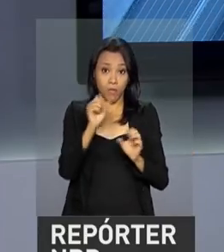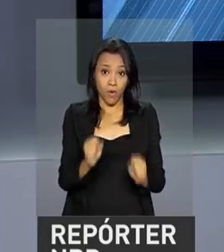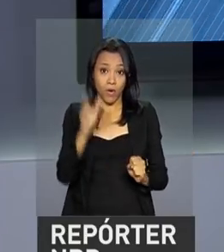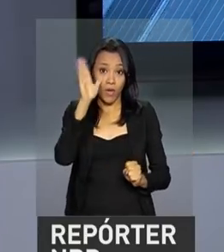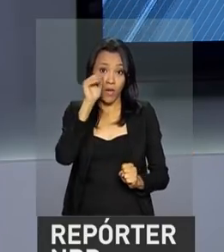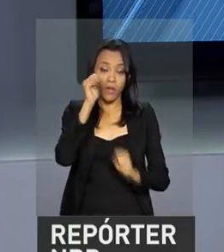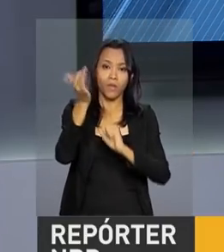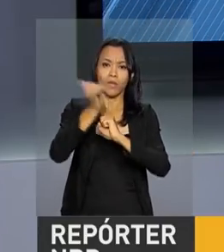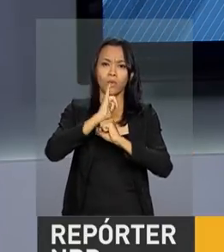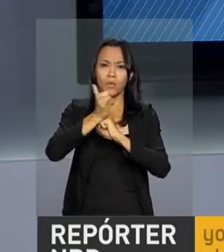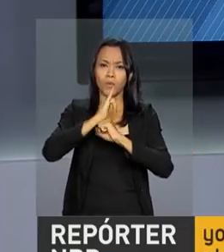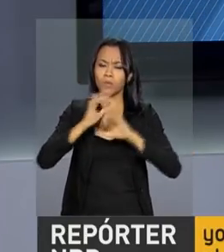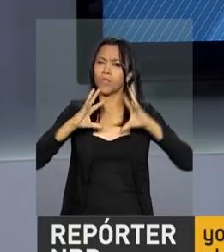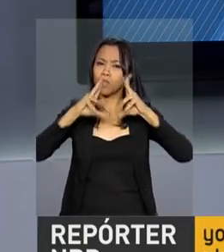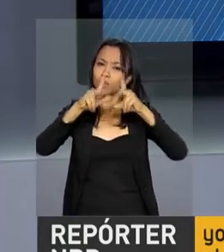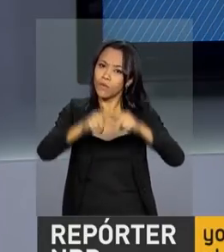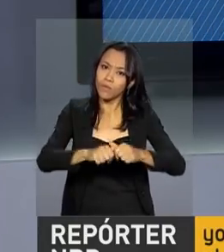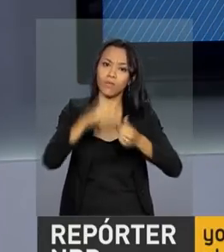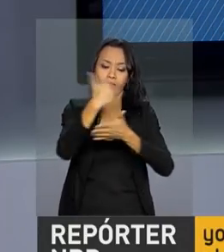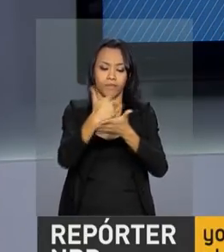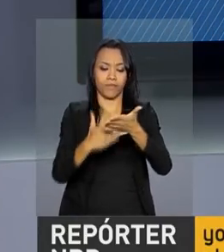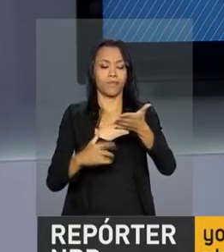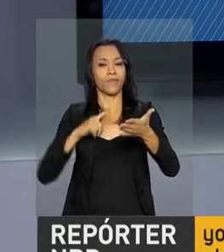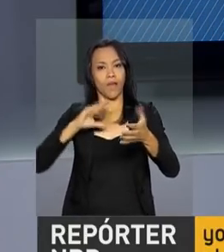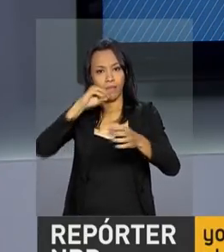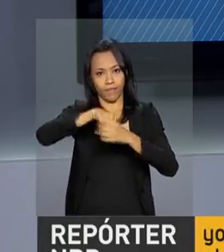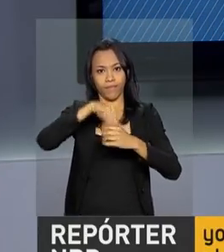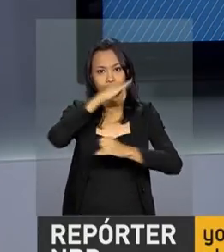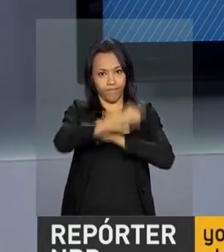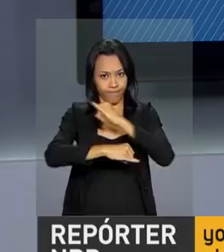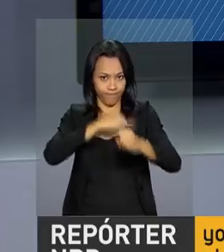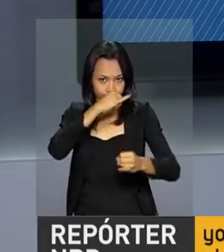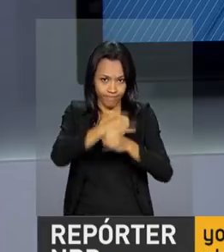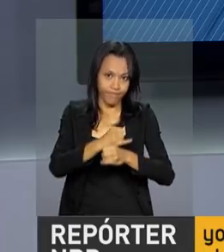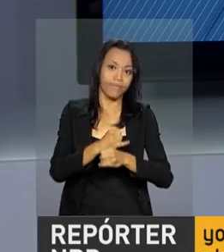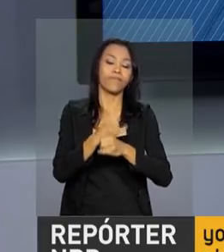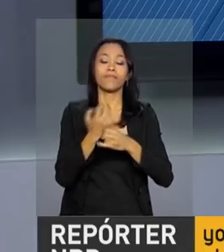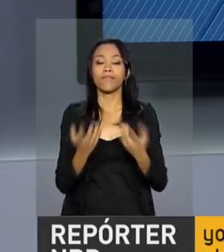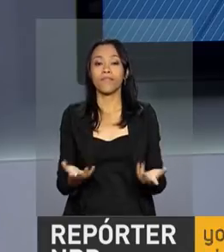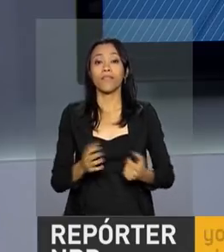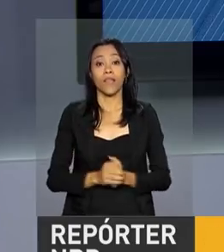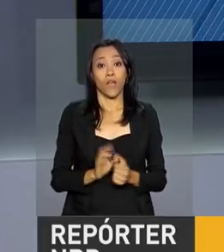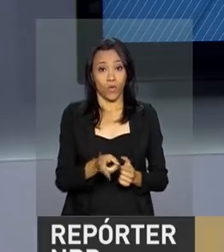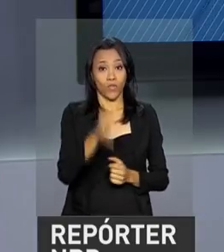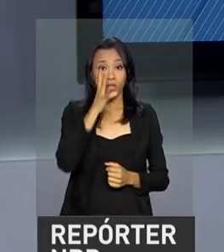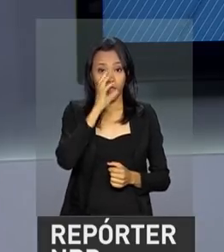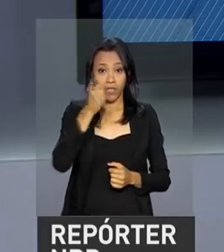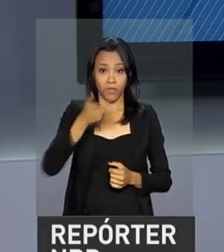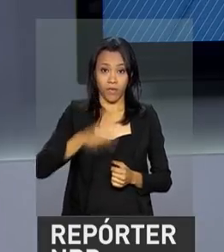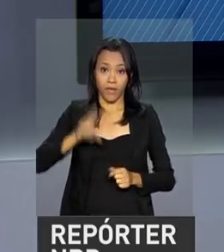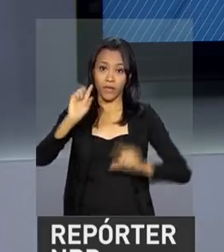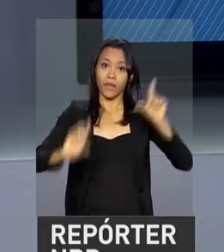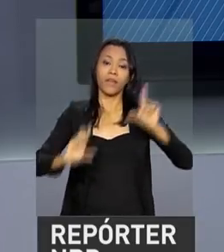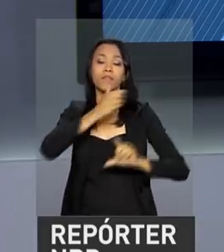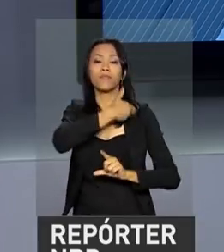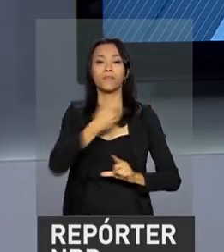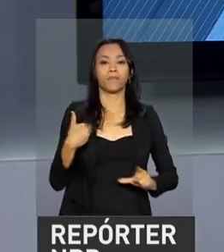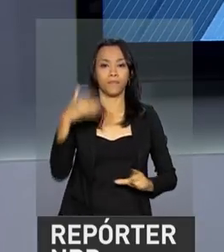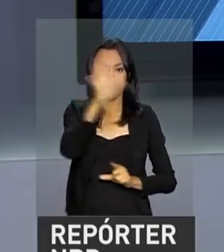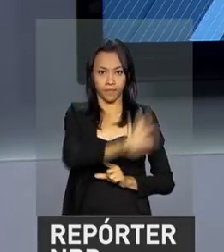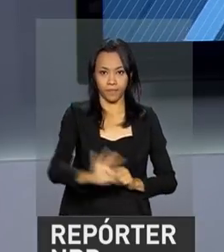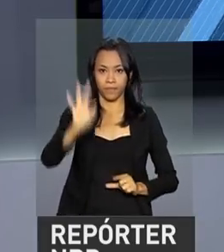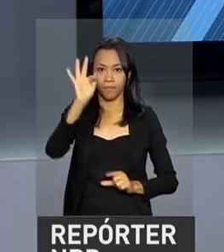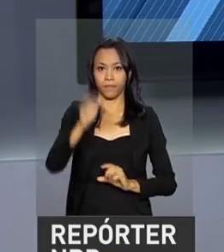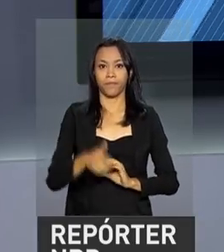reportagens no youtube e toda a nossa programação também está na página da nbr na internet continue com a gente na nbr a tv do governo